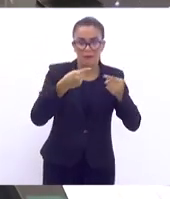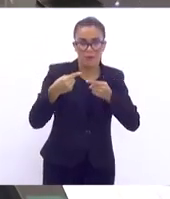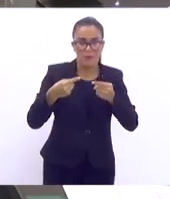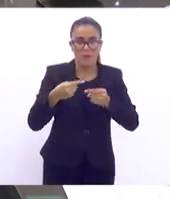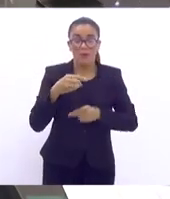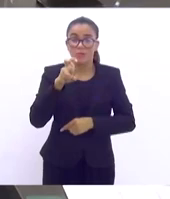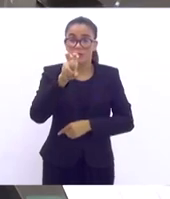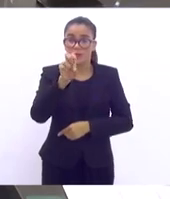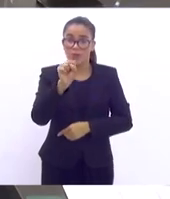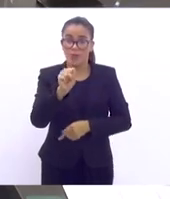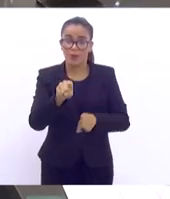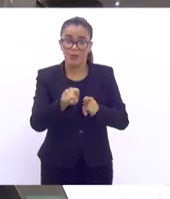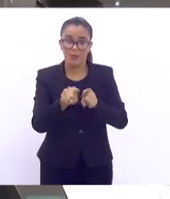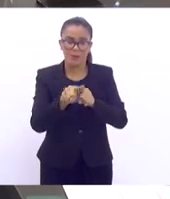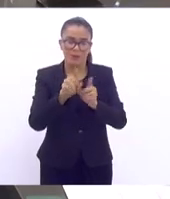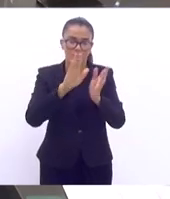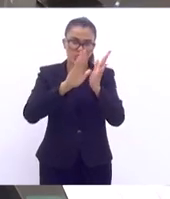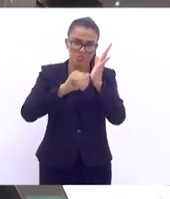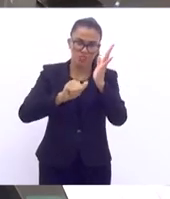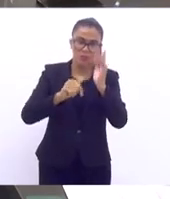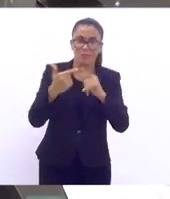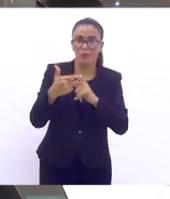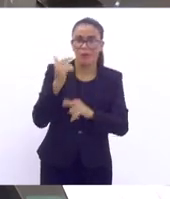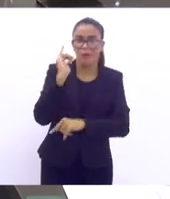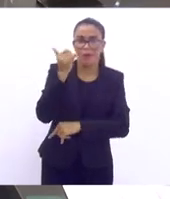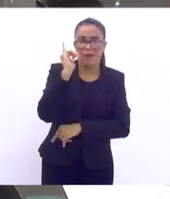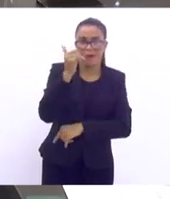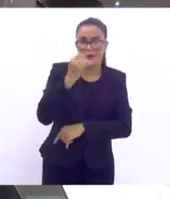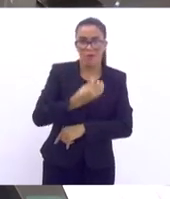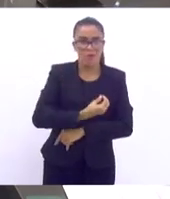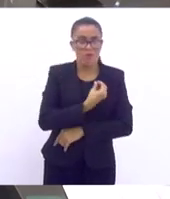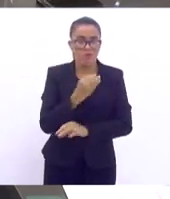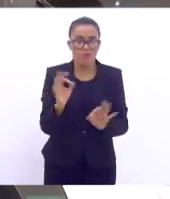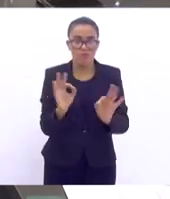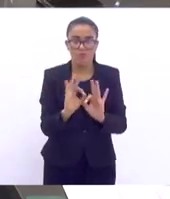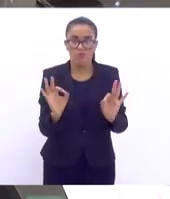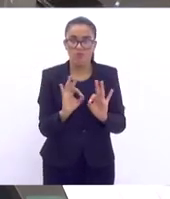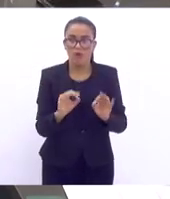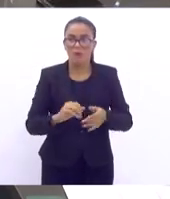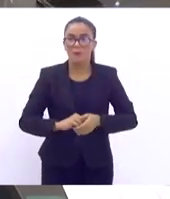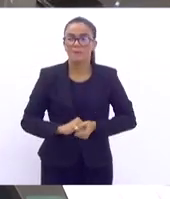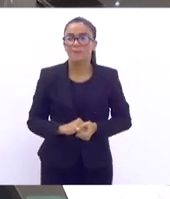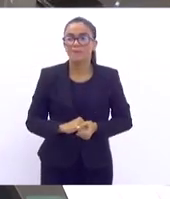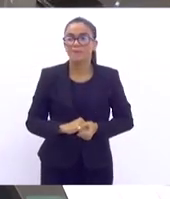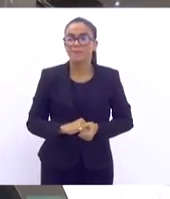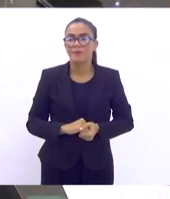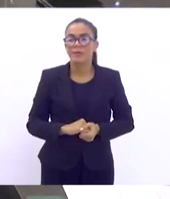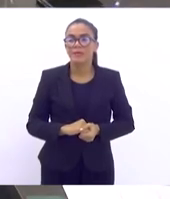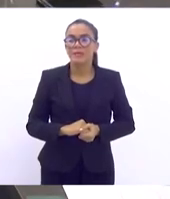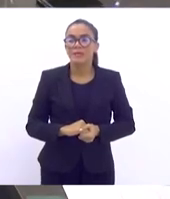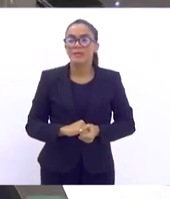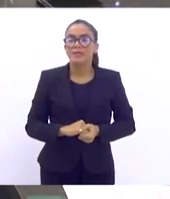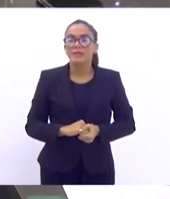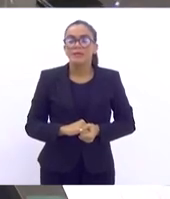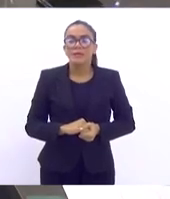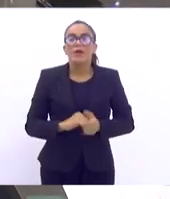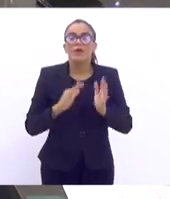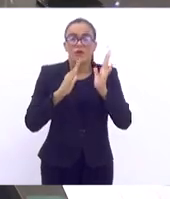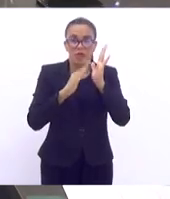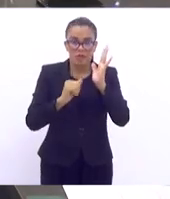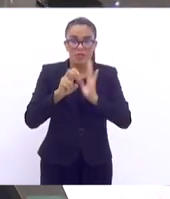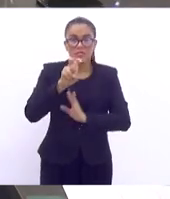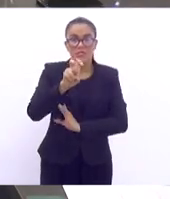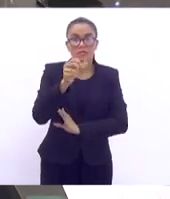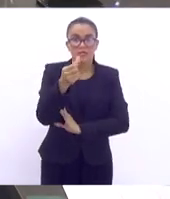58 também porque tem o voto separado o relator não tá mais o o apresentante do voto separa não tá mais aqui então vou retirar o